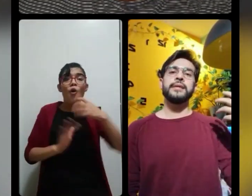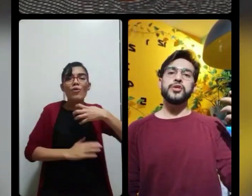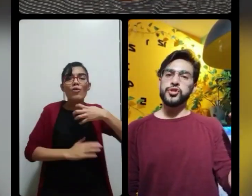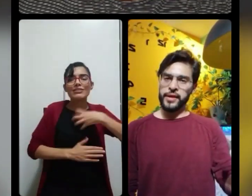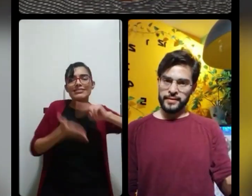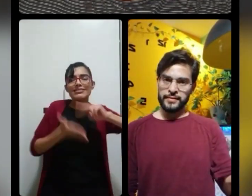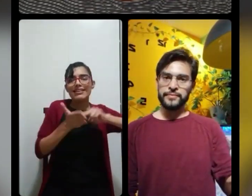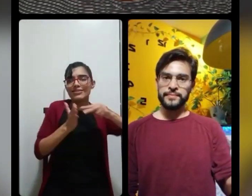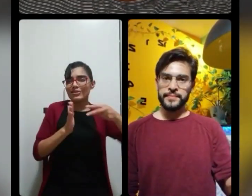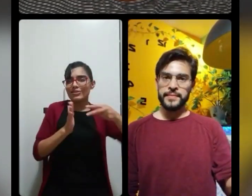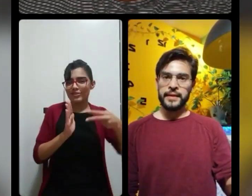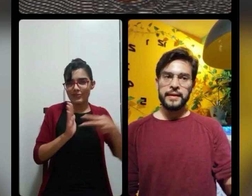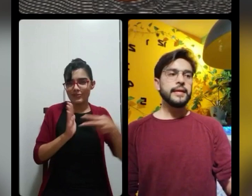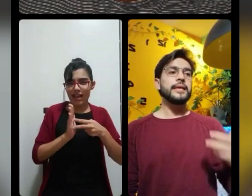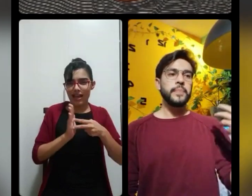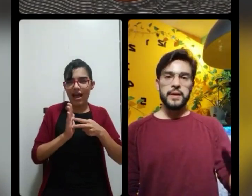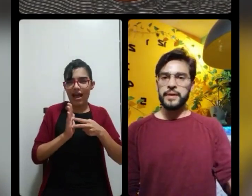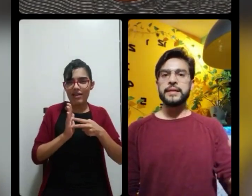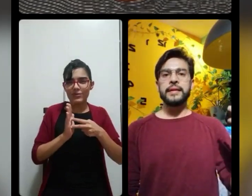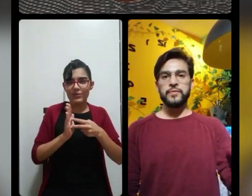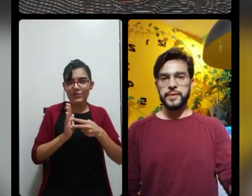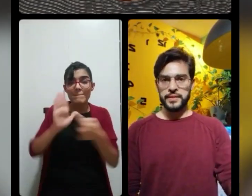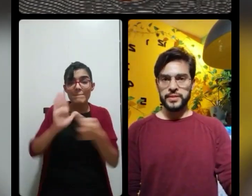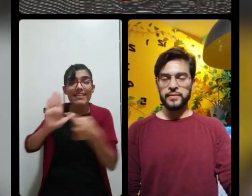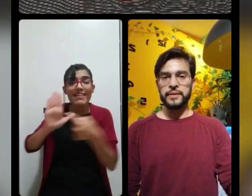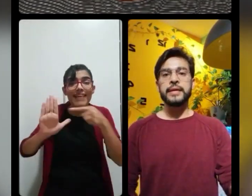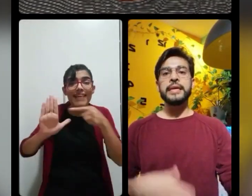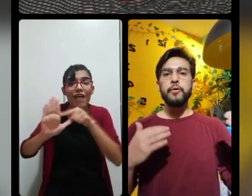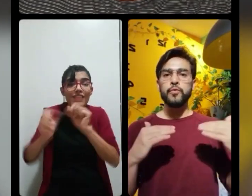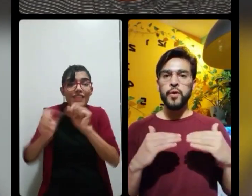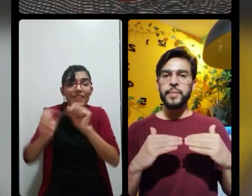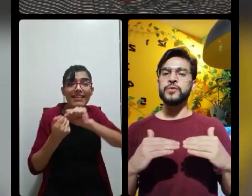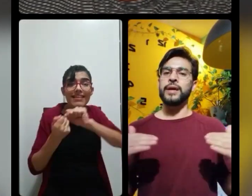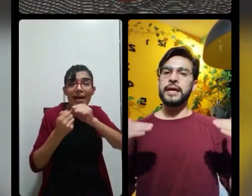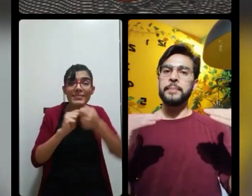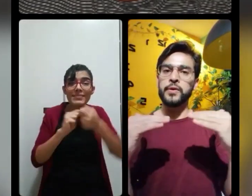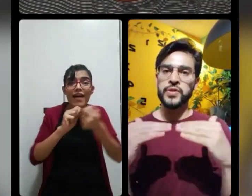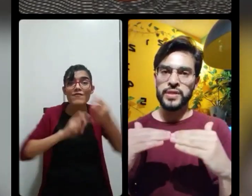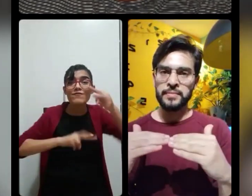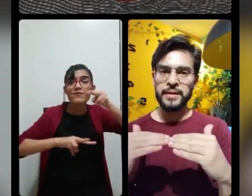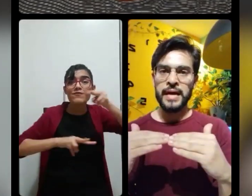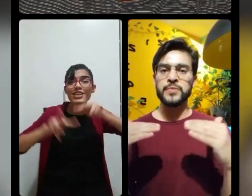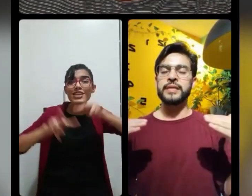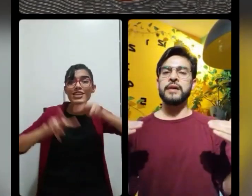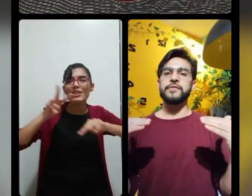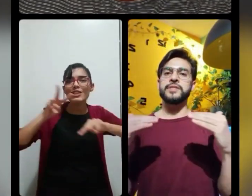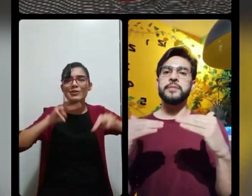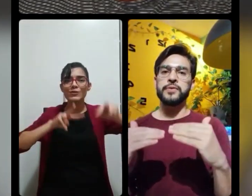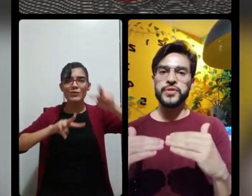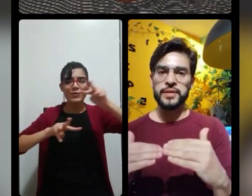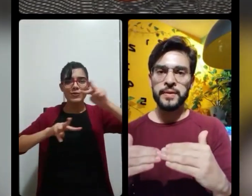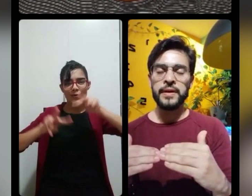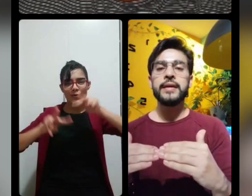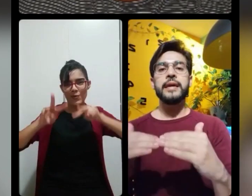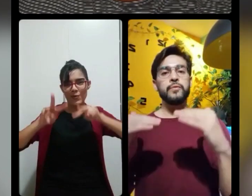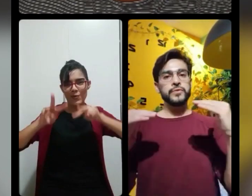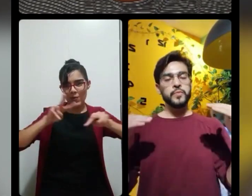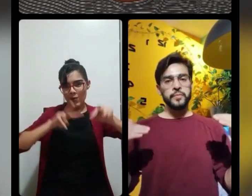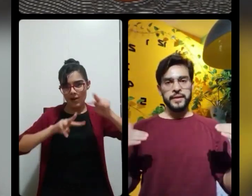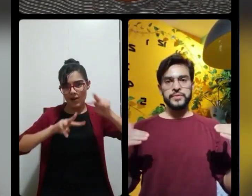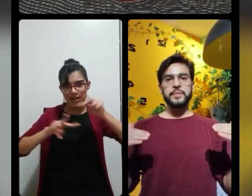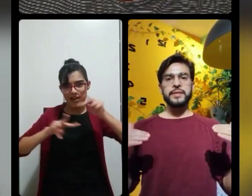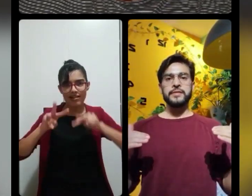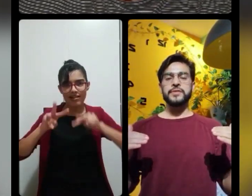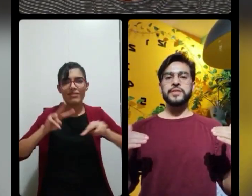artístico, estético, né, que permite a compreensão. Né? Em algum momento ela aproxima, as metáforas se aproximam, e em